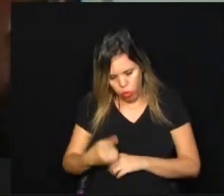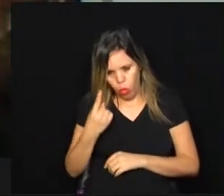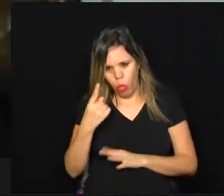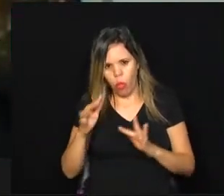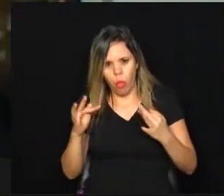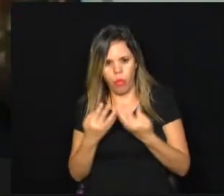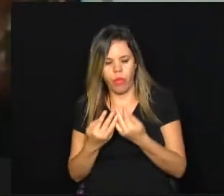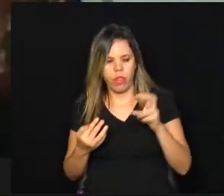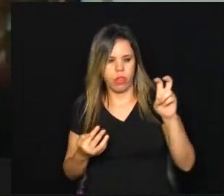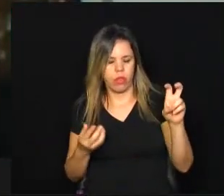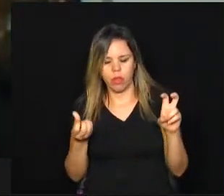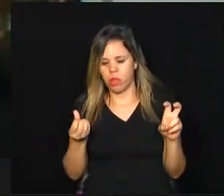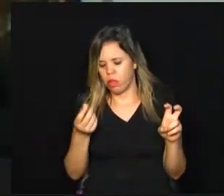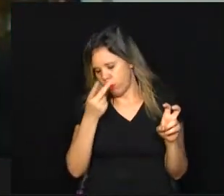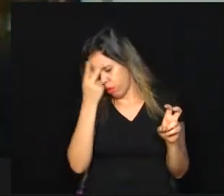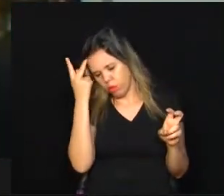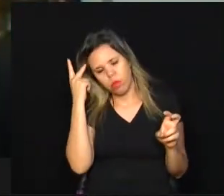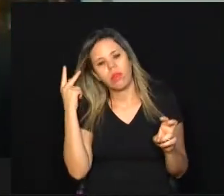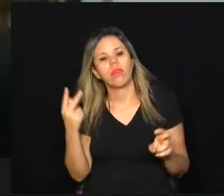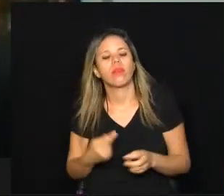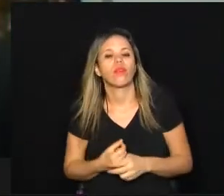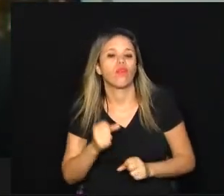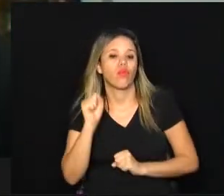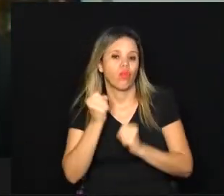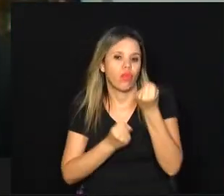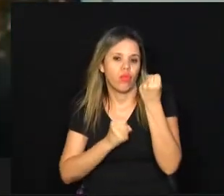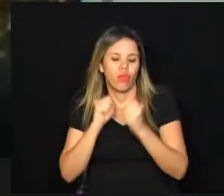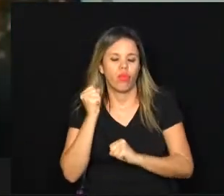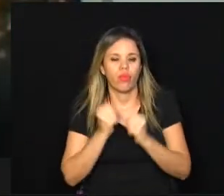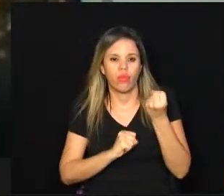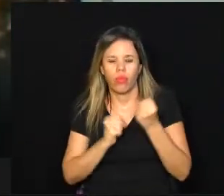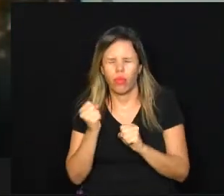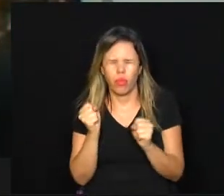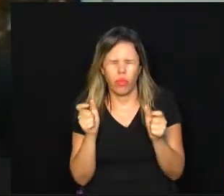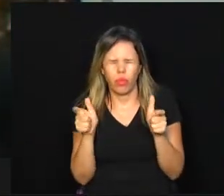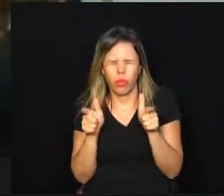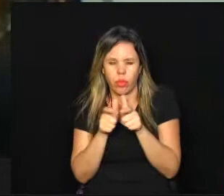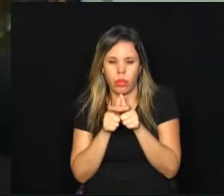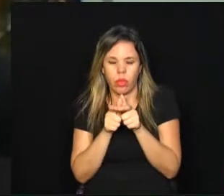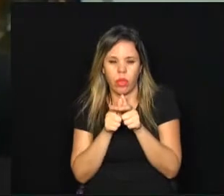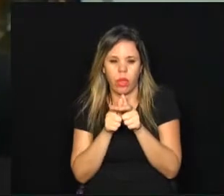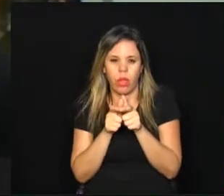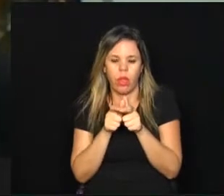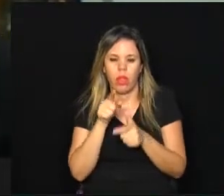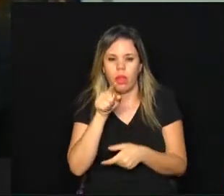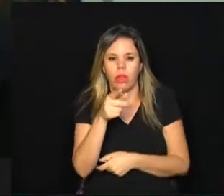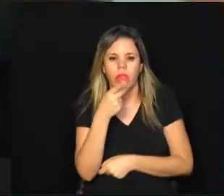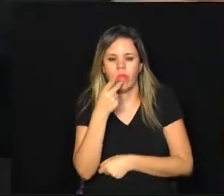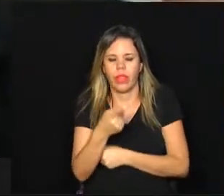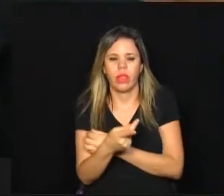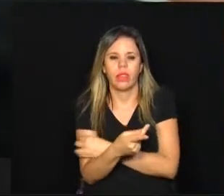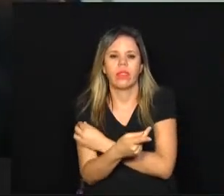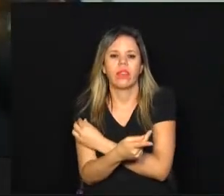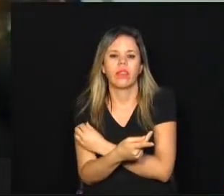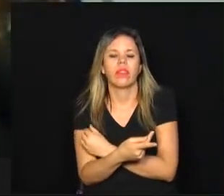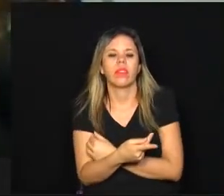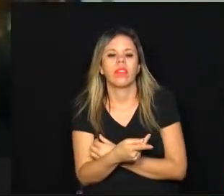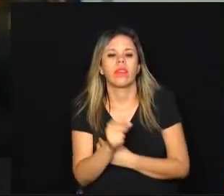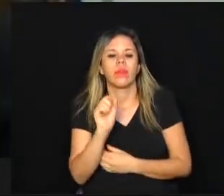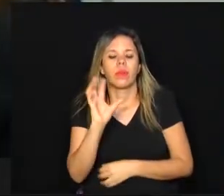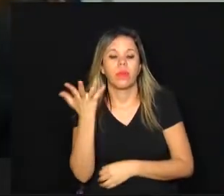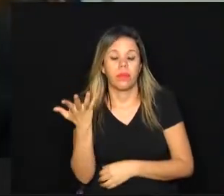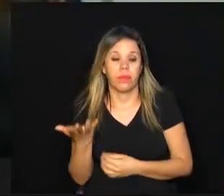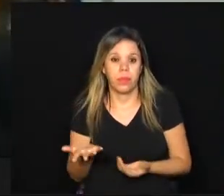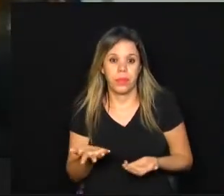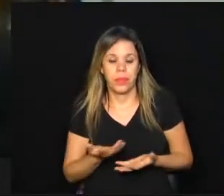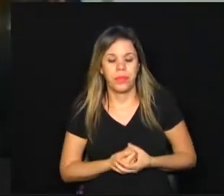de 5, 6 pessoas, uma indústria extremamente pequena. Nossa. E o senhor colocou o que